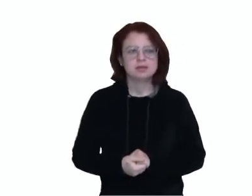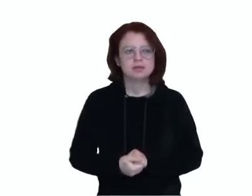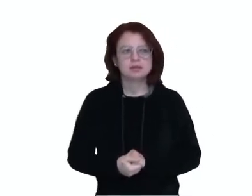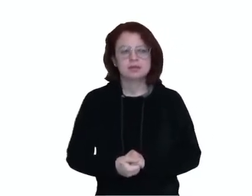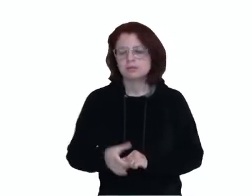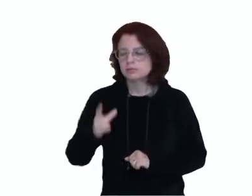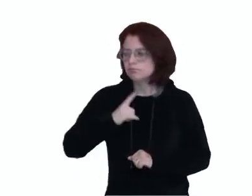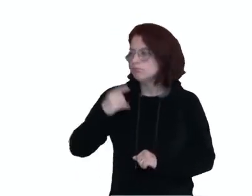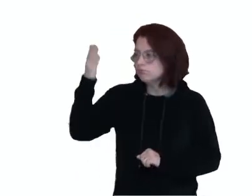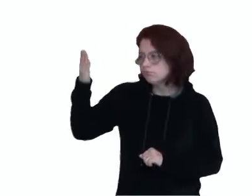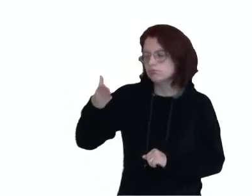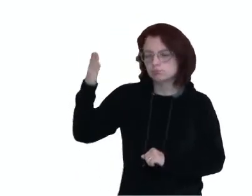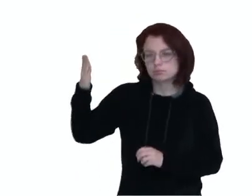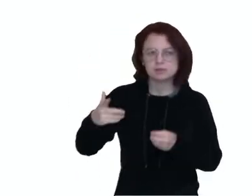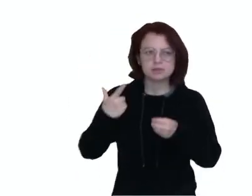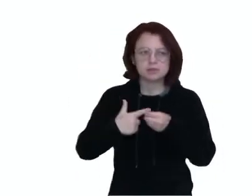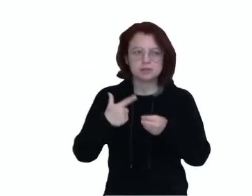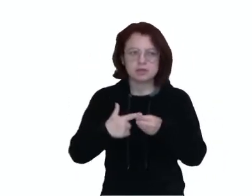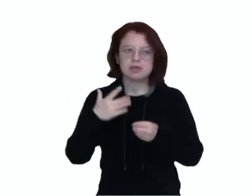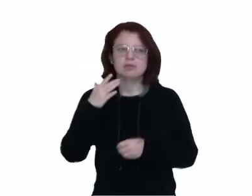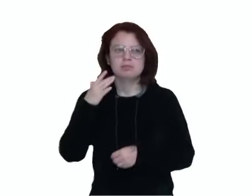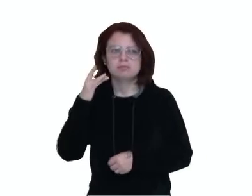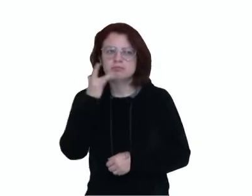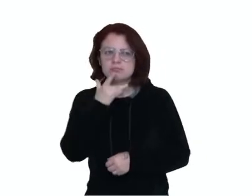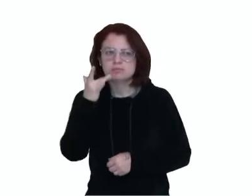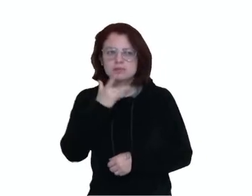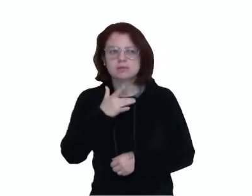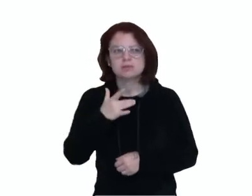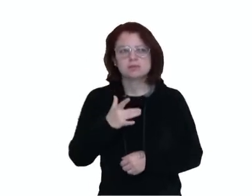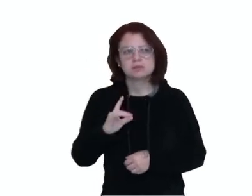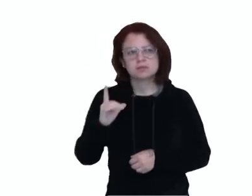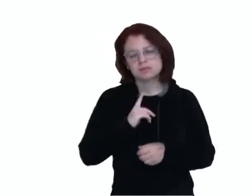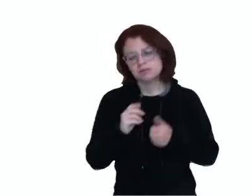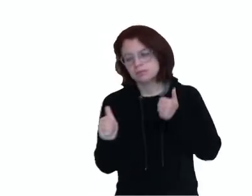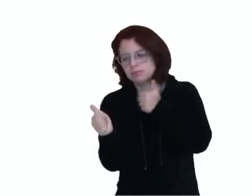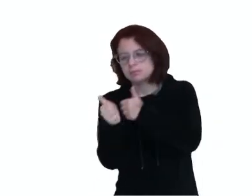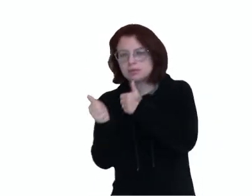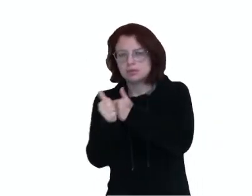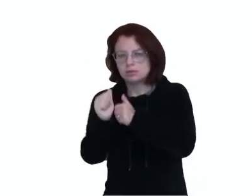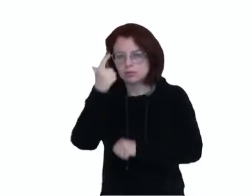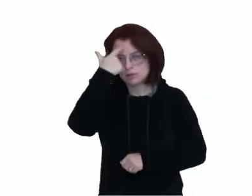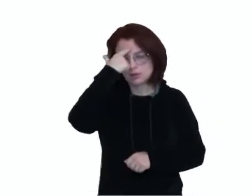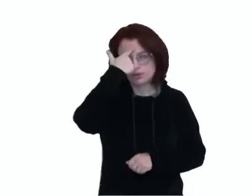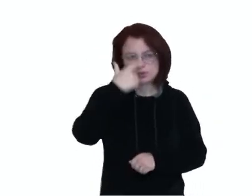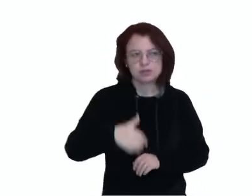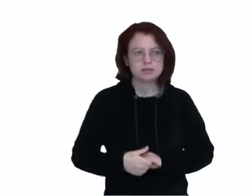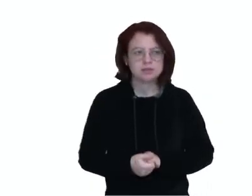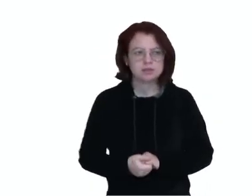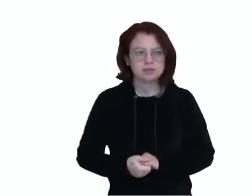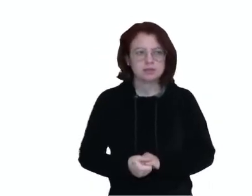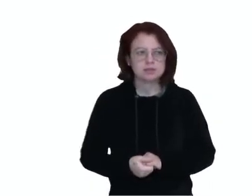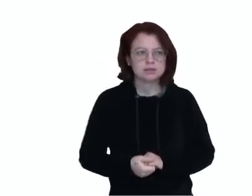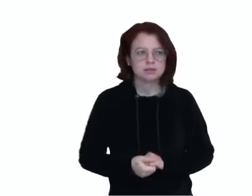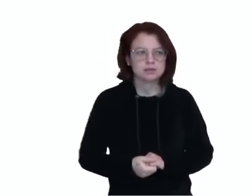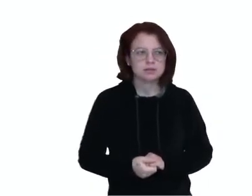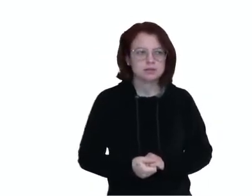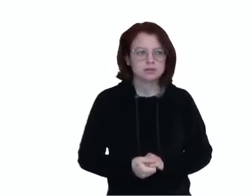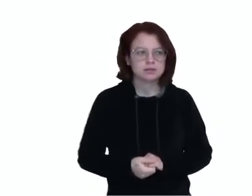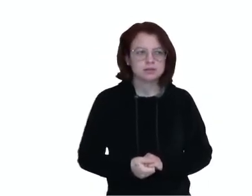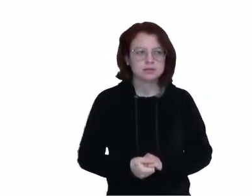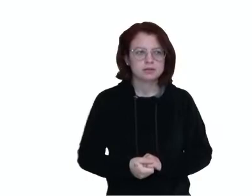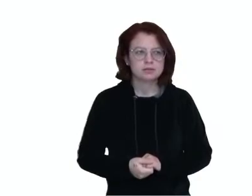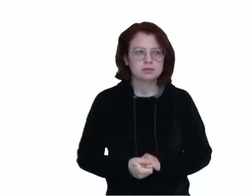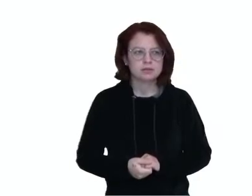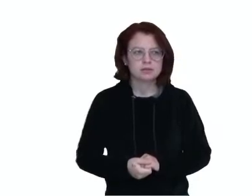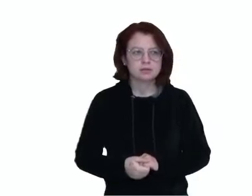Persépolis, fazendo aqui, fronteira com a Índia, curtindo tudo aqui, Olha, chegou uma hora que eles começam